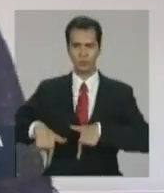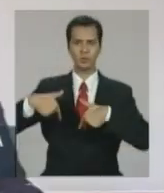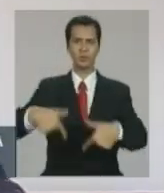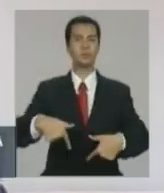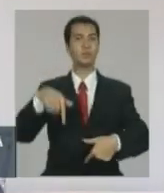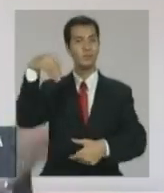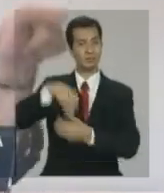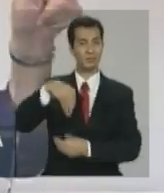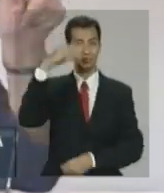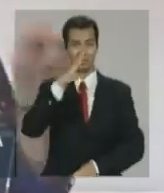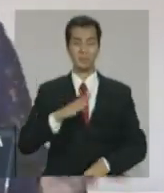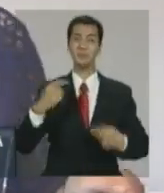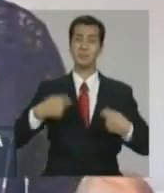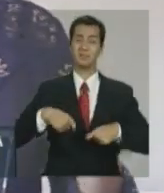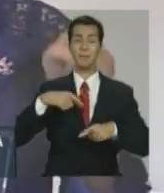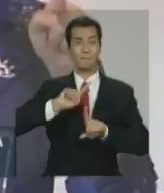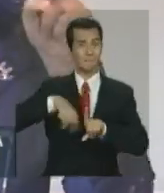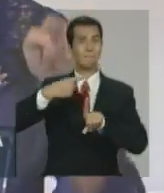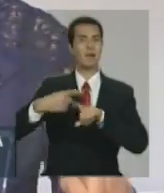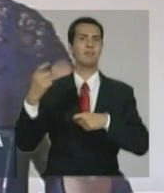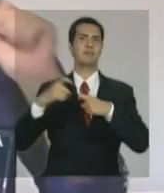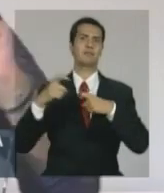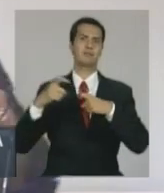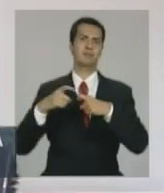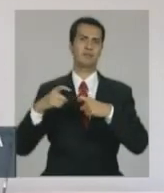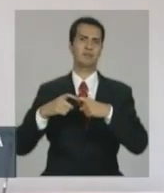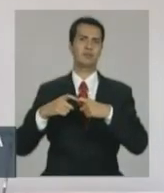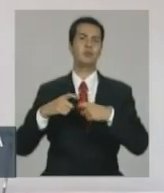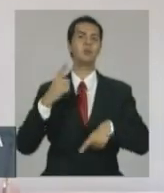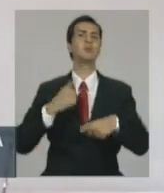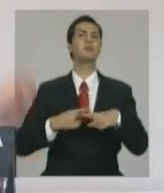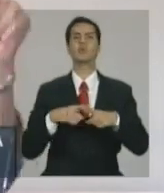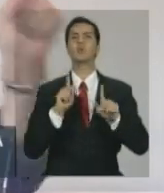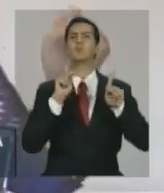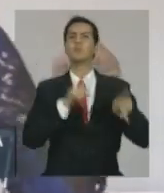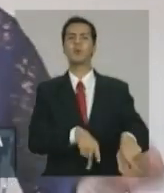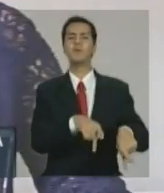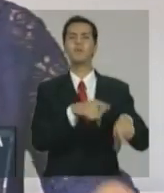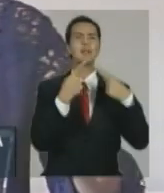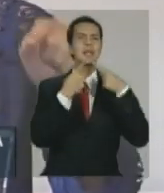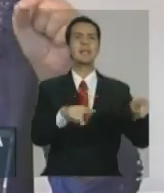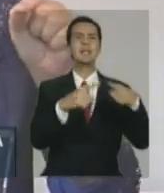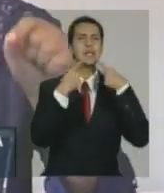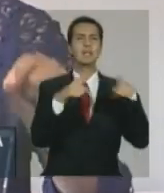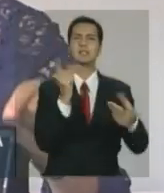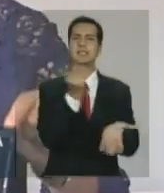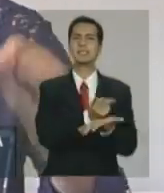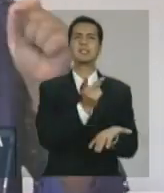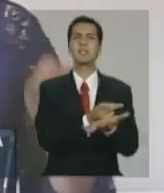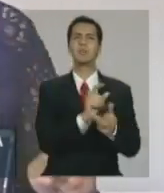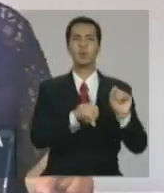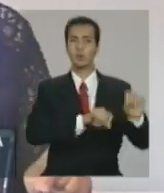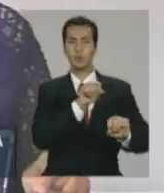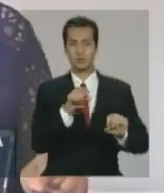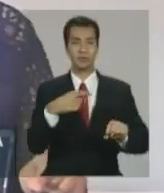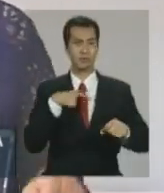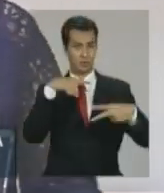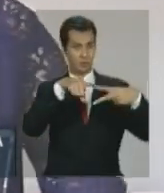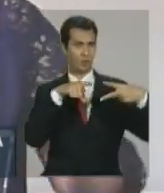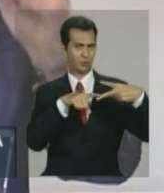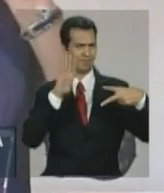médico. Até porque, se você olhar o que a população reclama, você vai ver o seguinte: a população reclama de duas